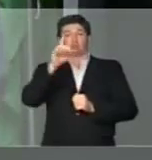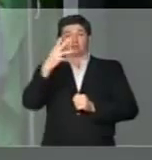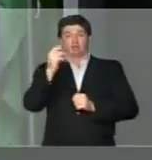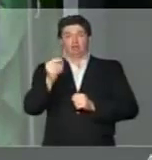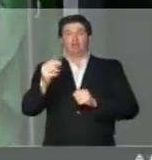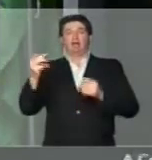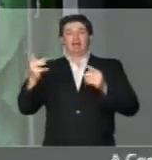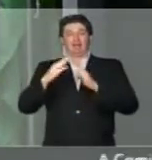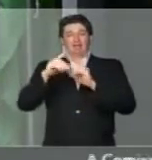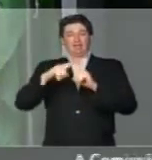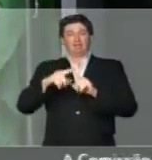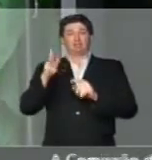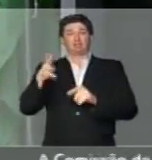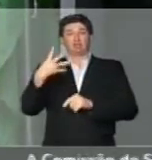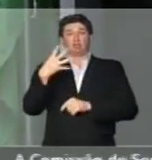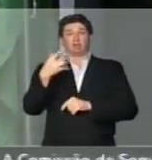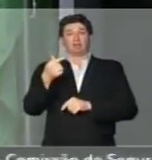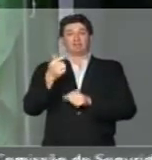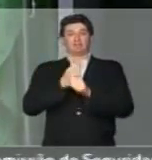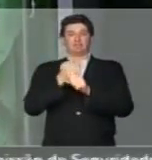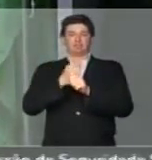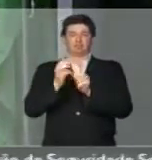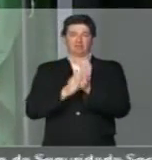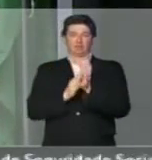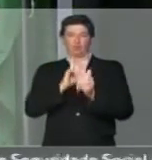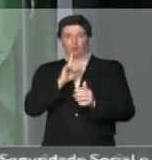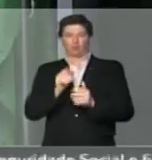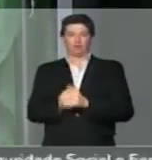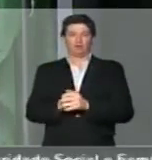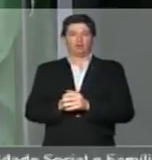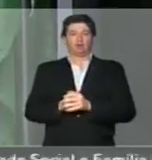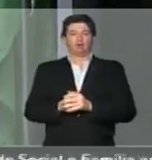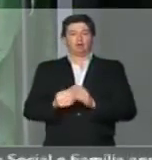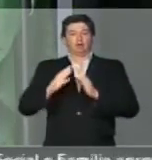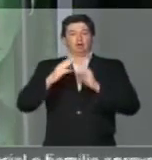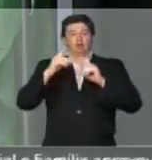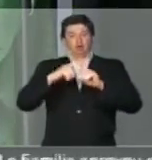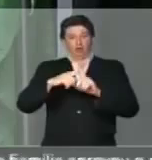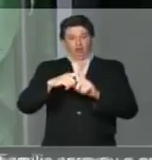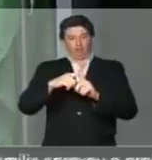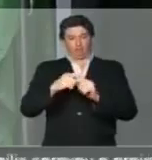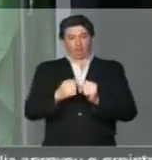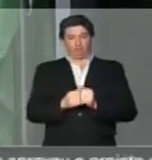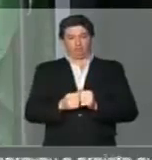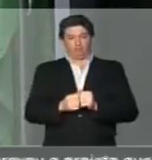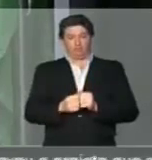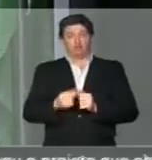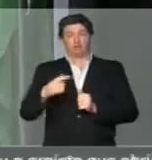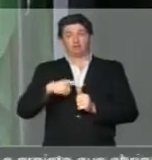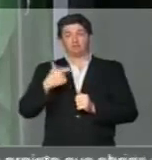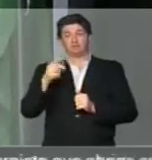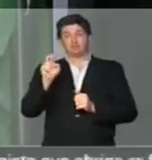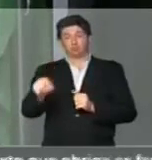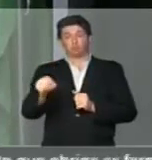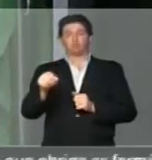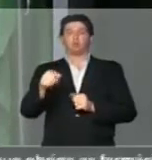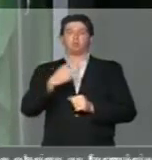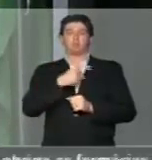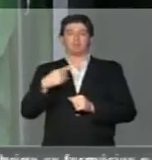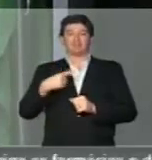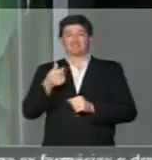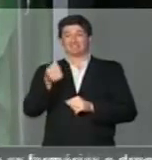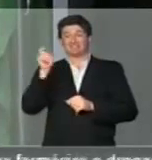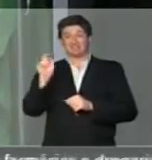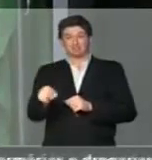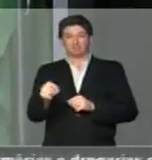30, completou 47 anos. A Igreja Maranata tem mais de 5 mil pastores, mais de 6 mil